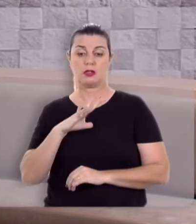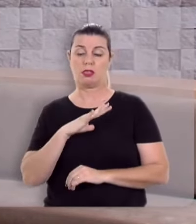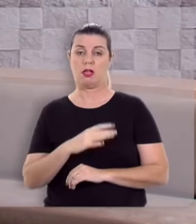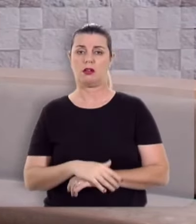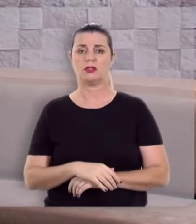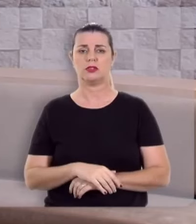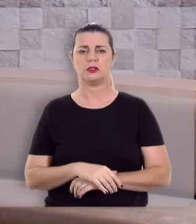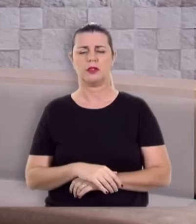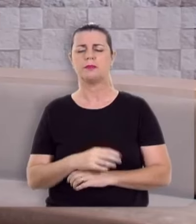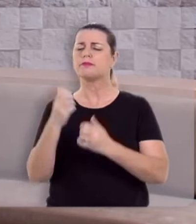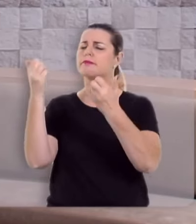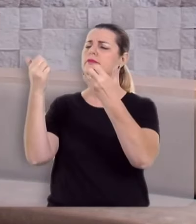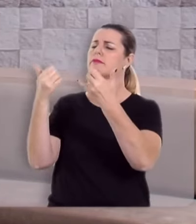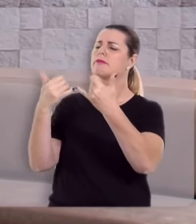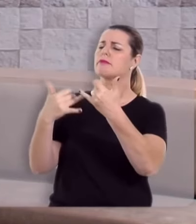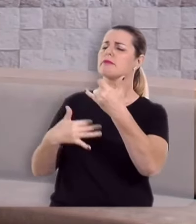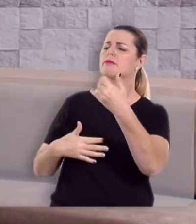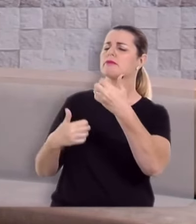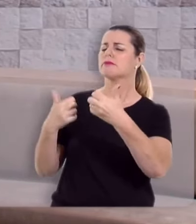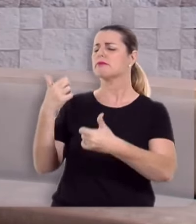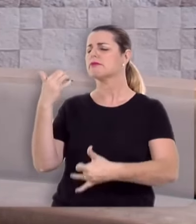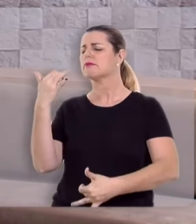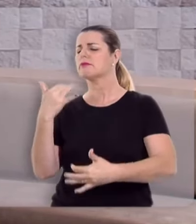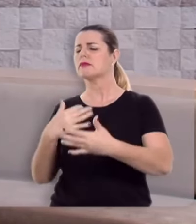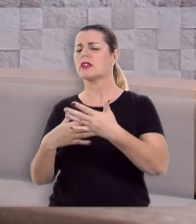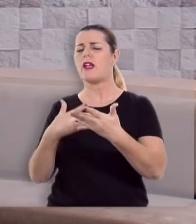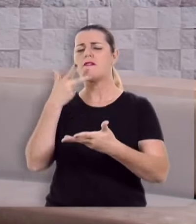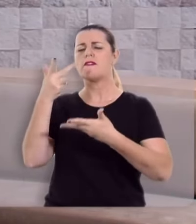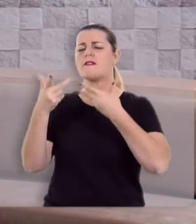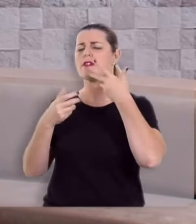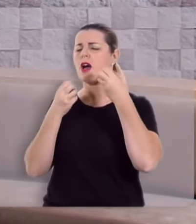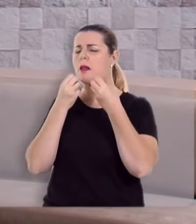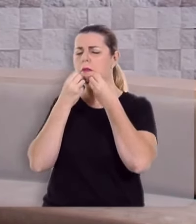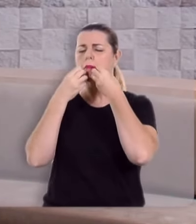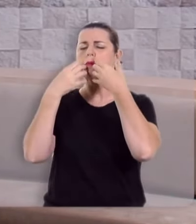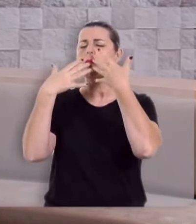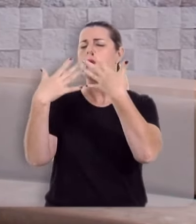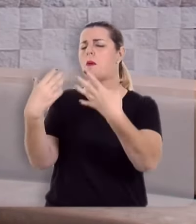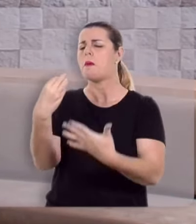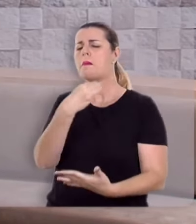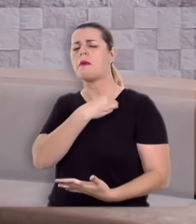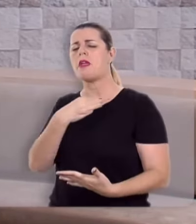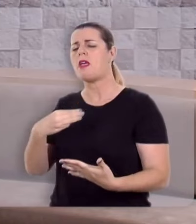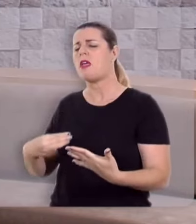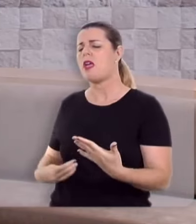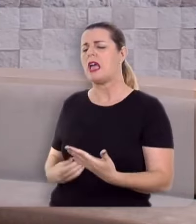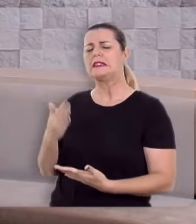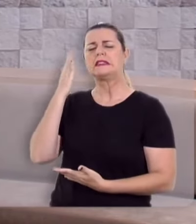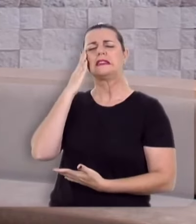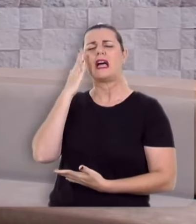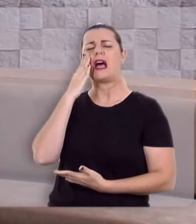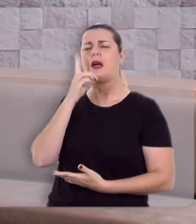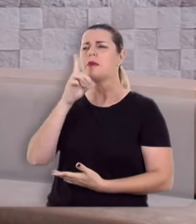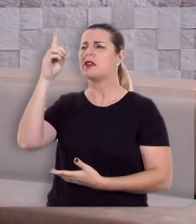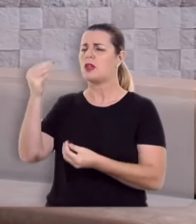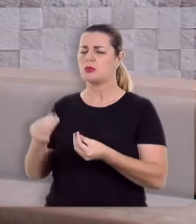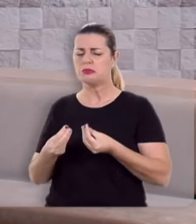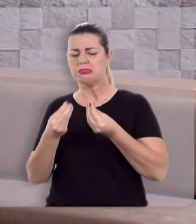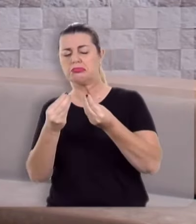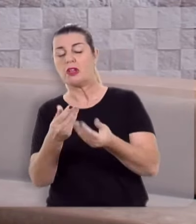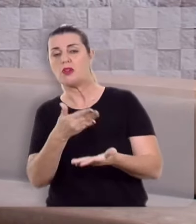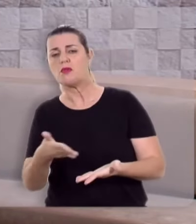rasgando-lhe os mais desabridos elogios. Dizendo, mestre, sabemos que és vindo da parte de Deus,